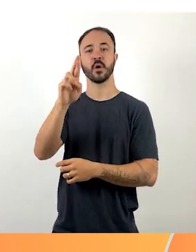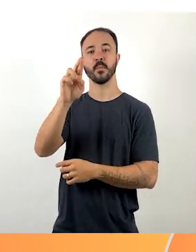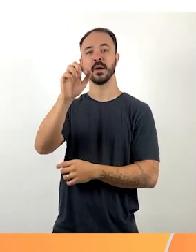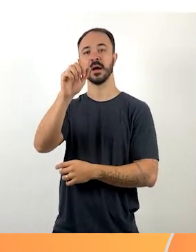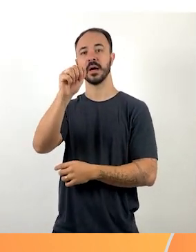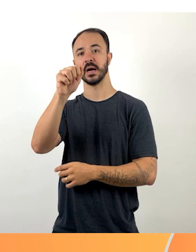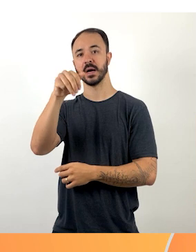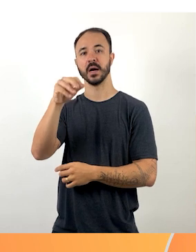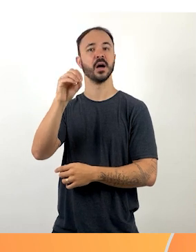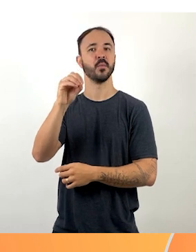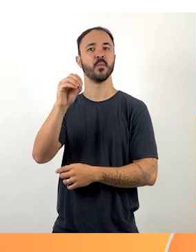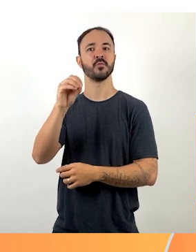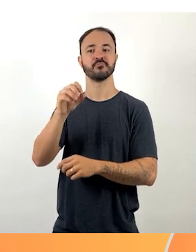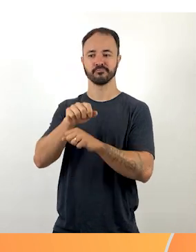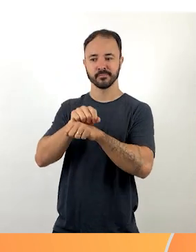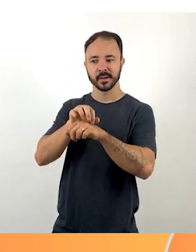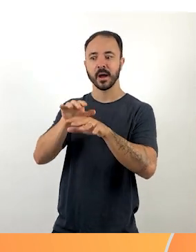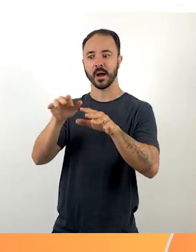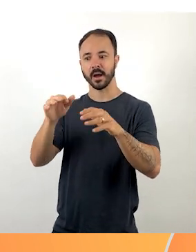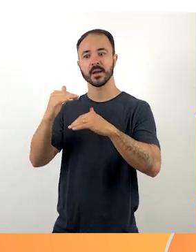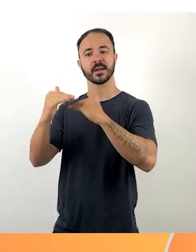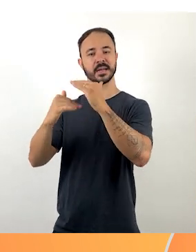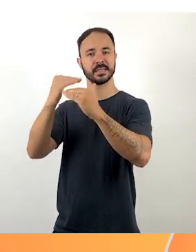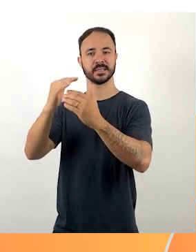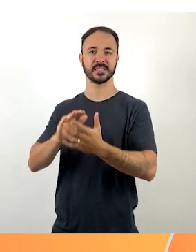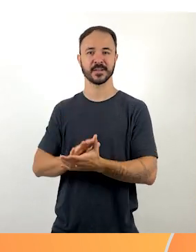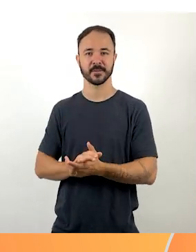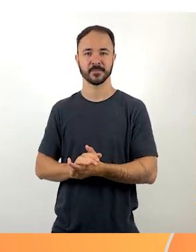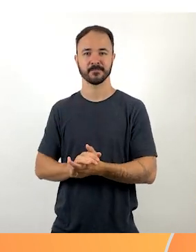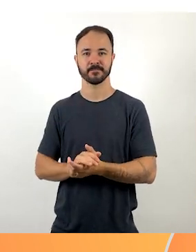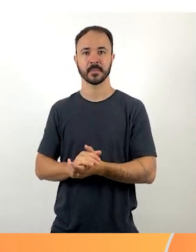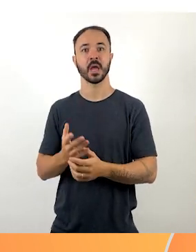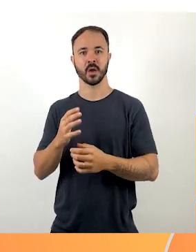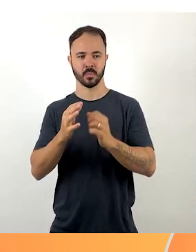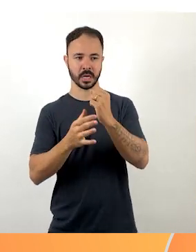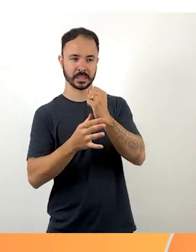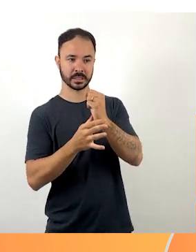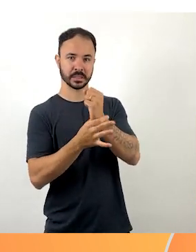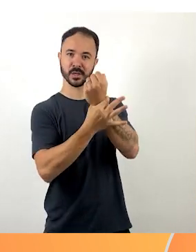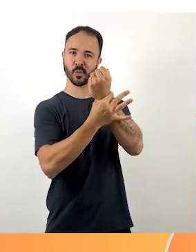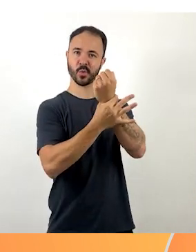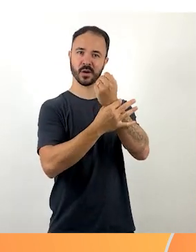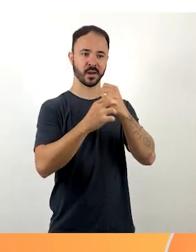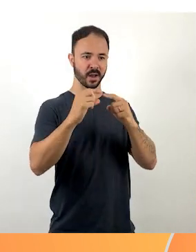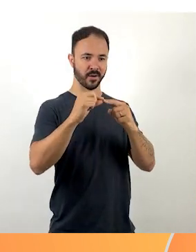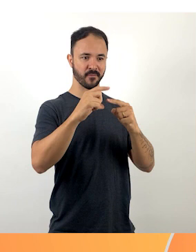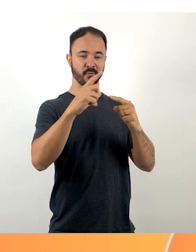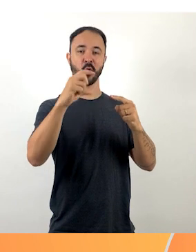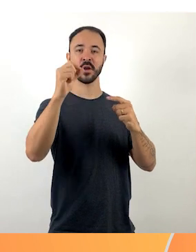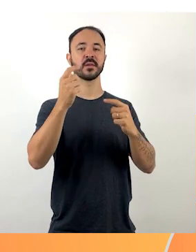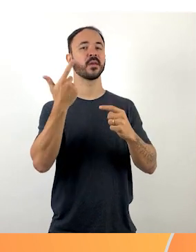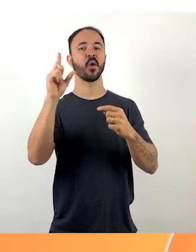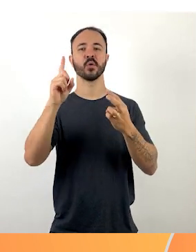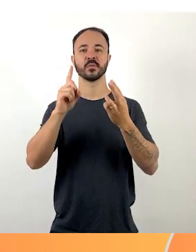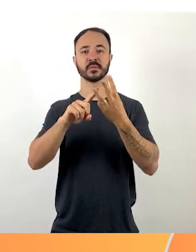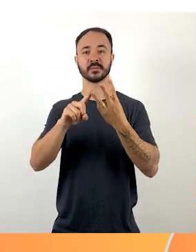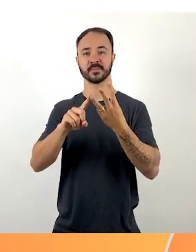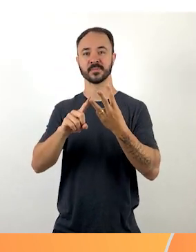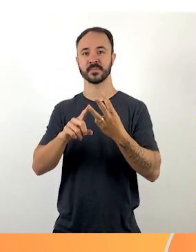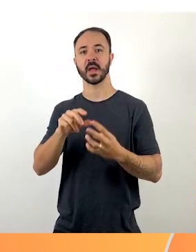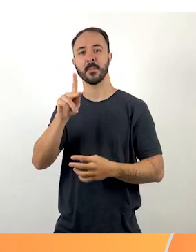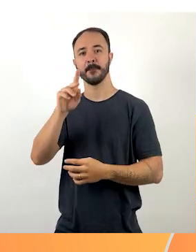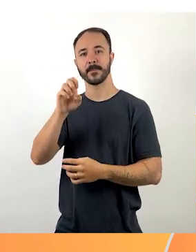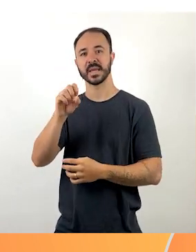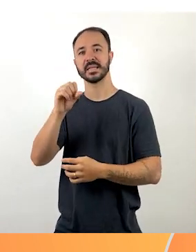de crescimento da própria folha. Pecíolo é uma haste de sustentação foliar. O pecíolo, ela interliga